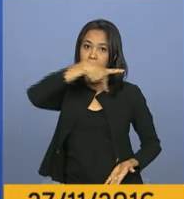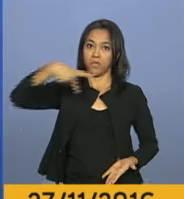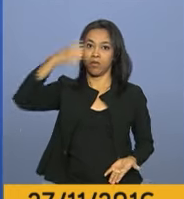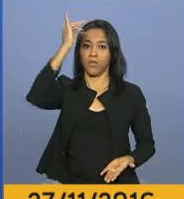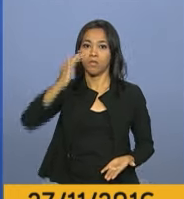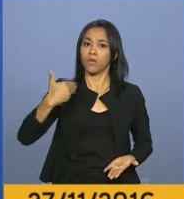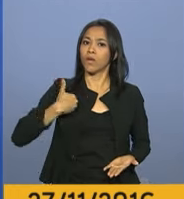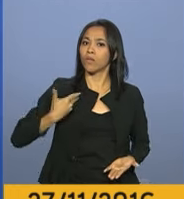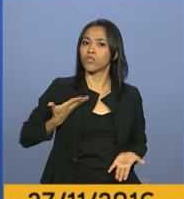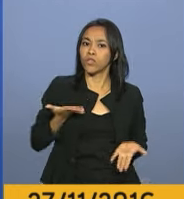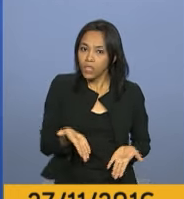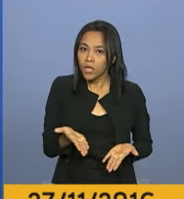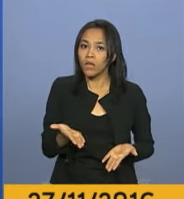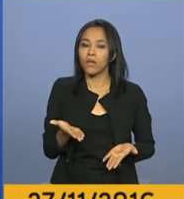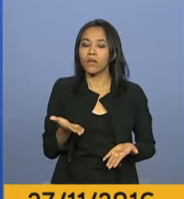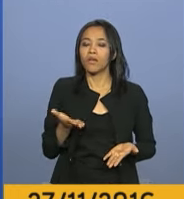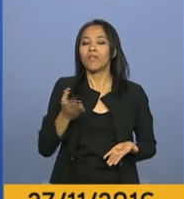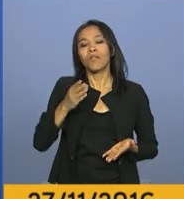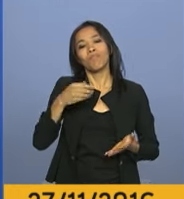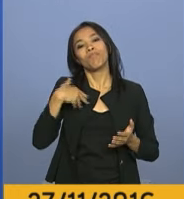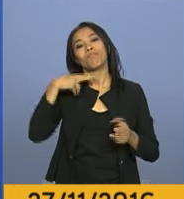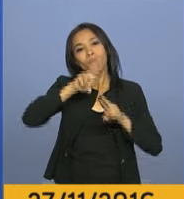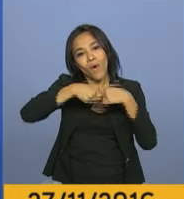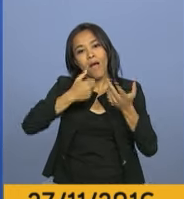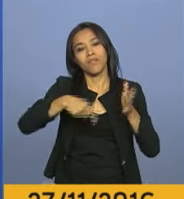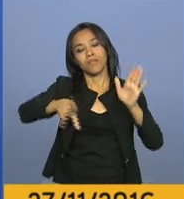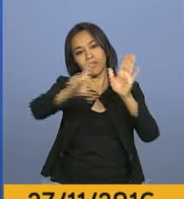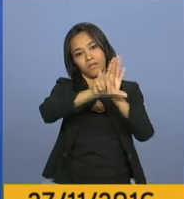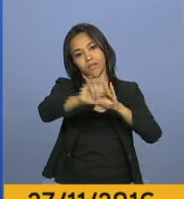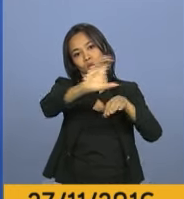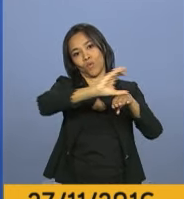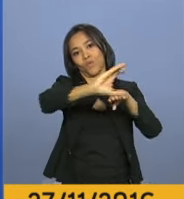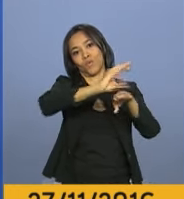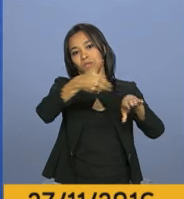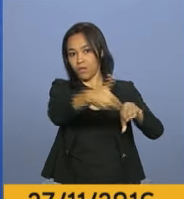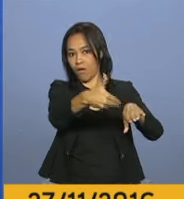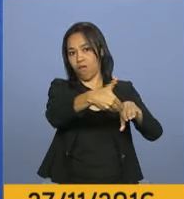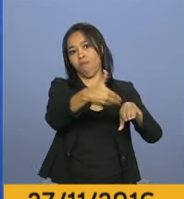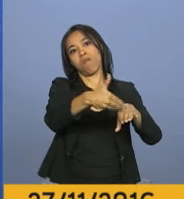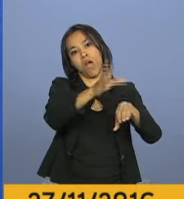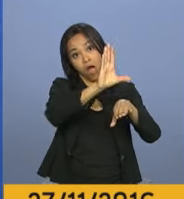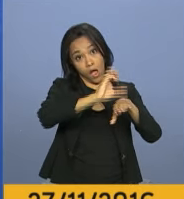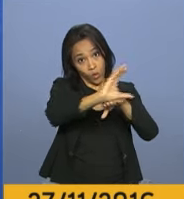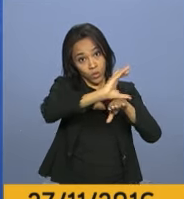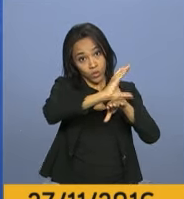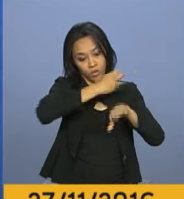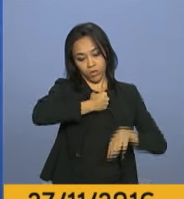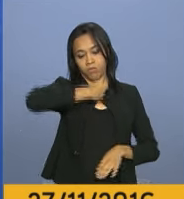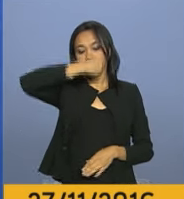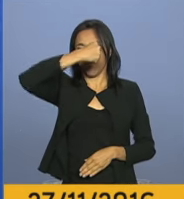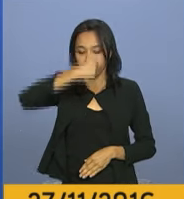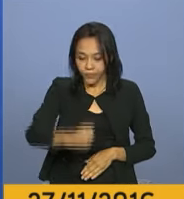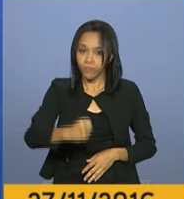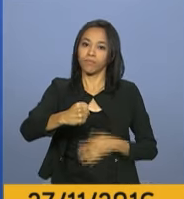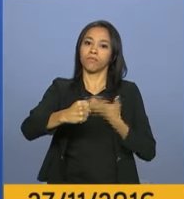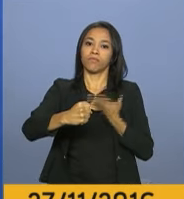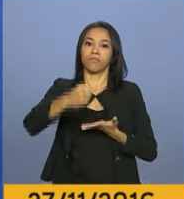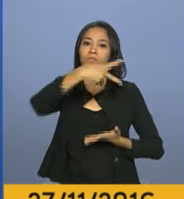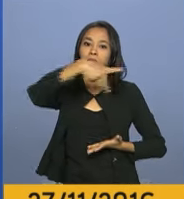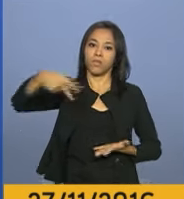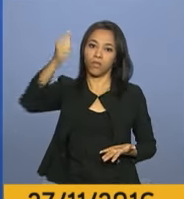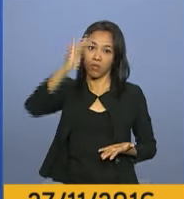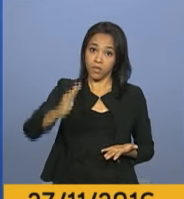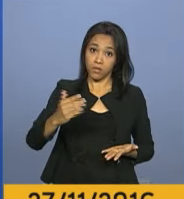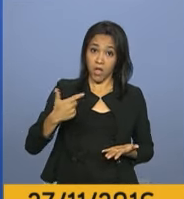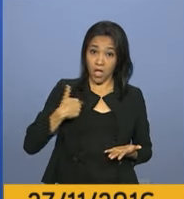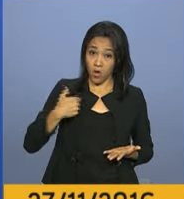um dever constitucional, não é? Foi a Constituição que me trouxe à presidência da República. Eu não